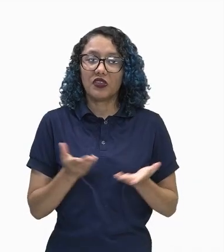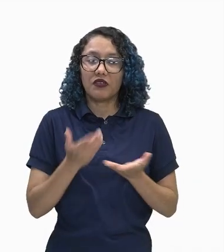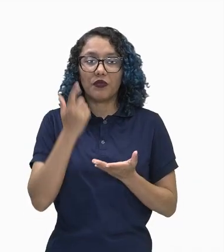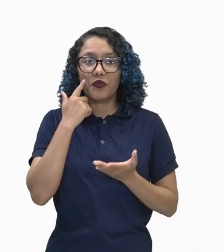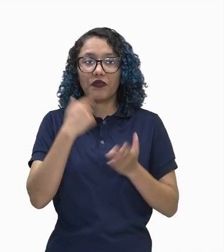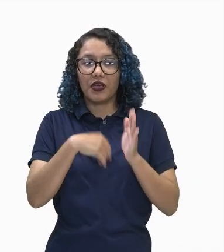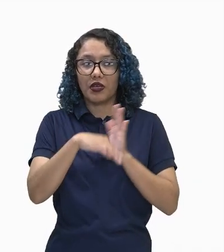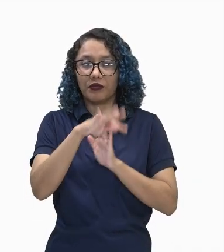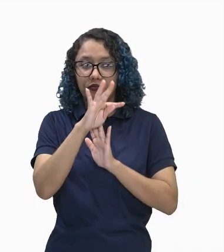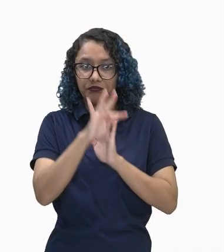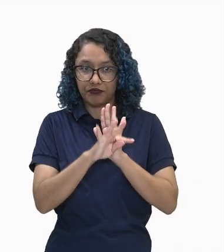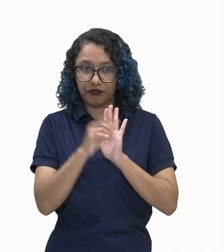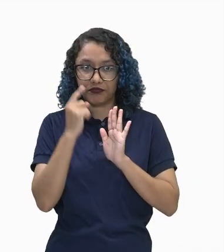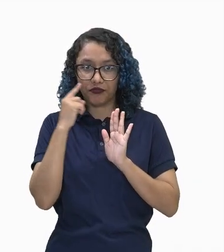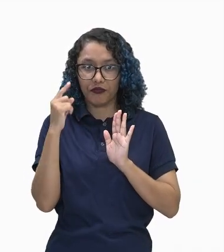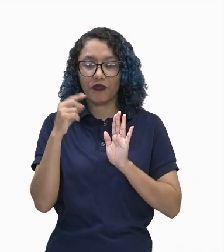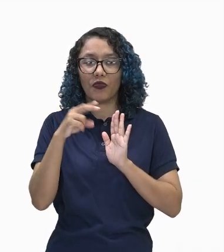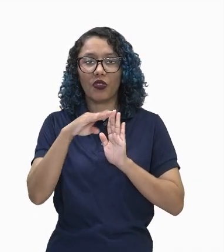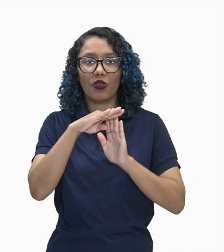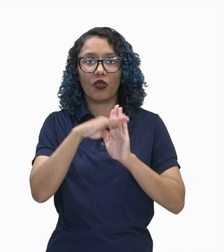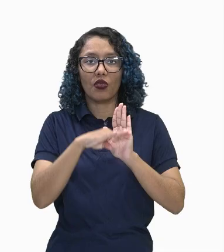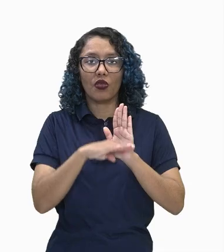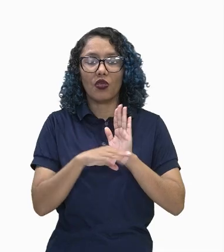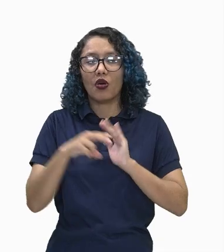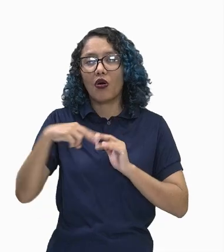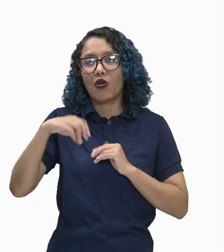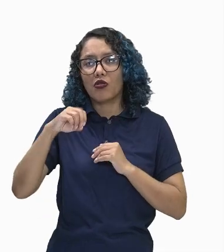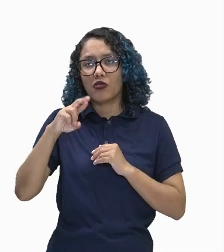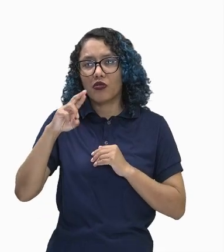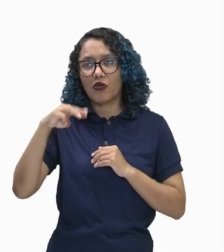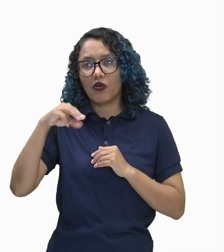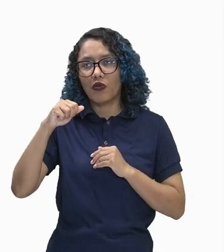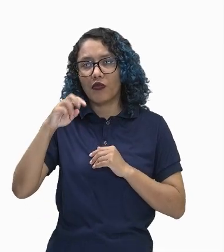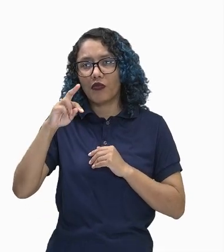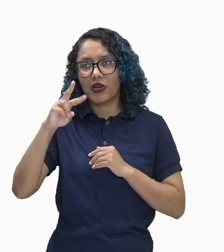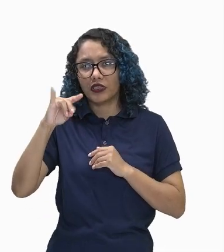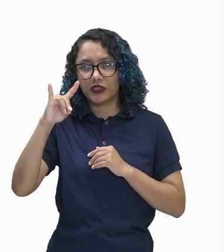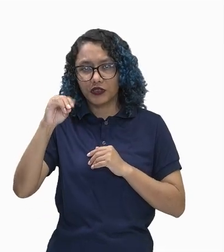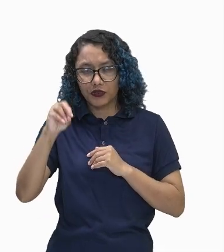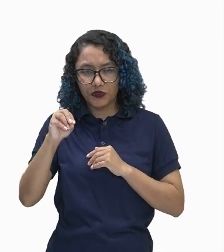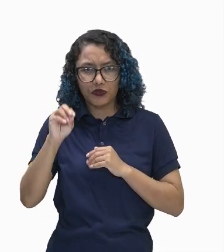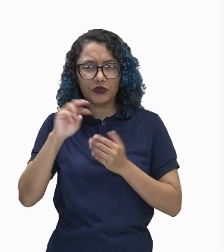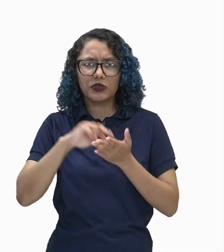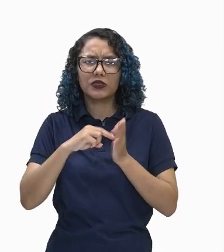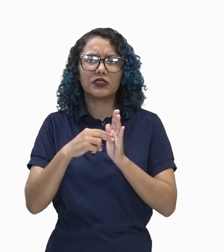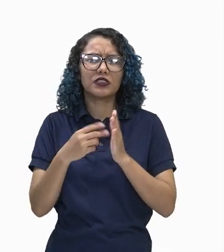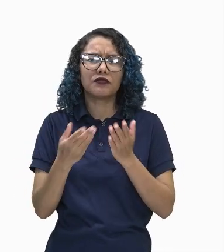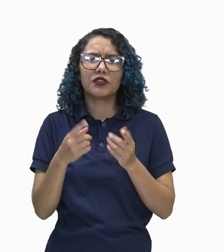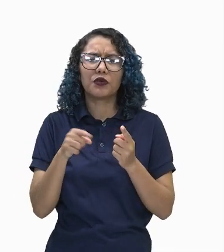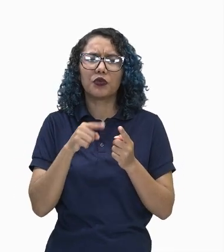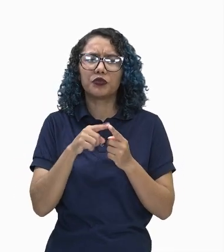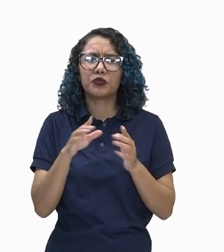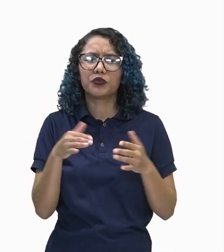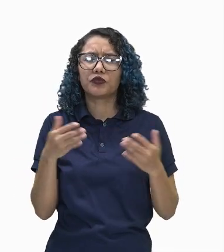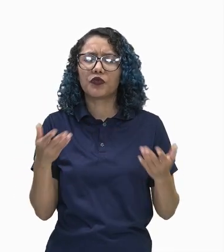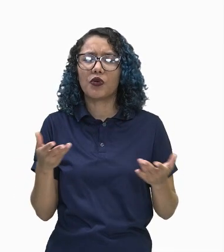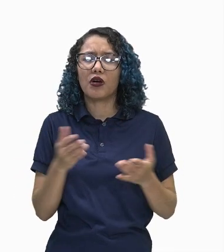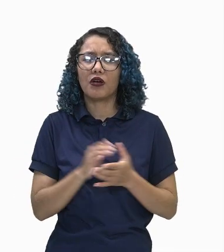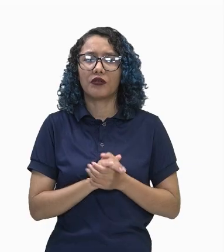normativo. Então, para que servem esses textos normativos? Aqui eles